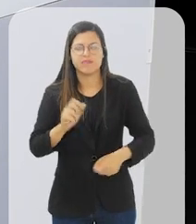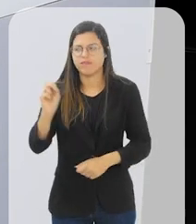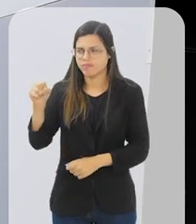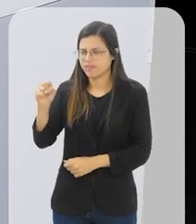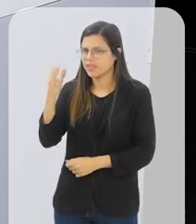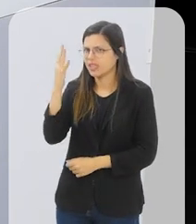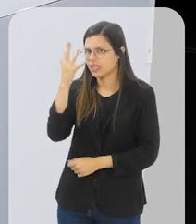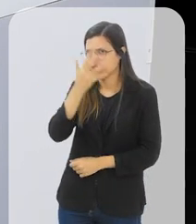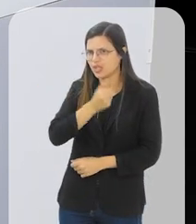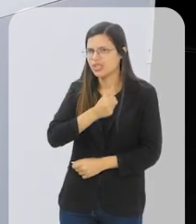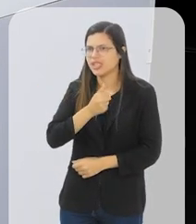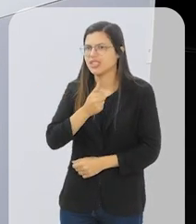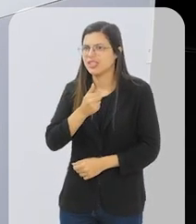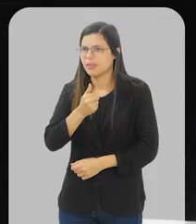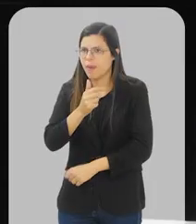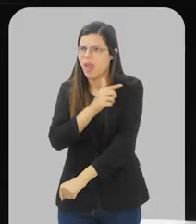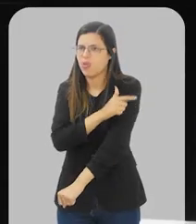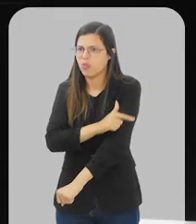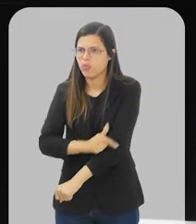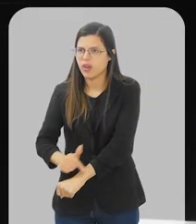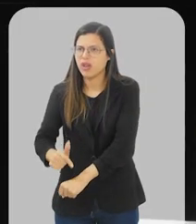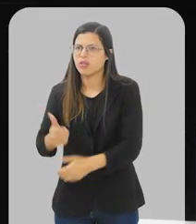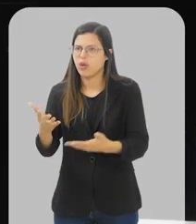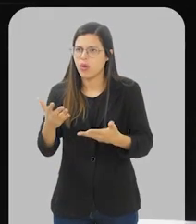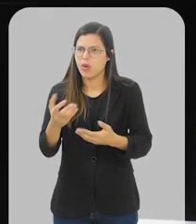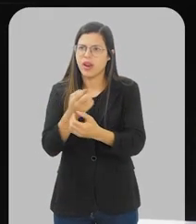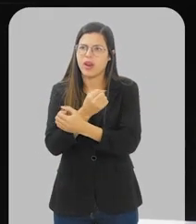uma simpatia. Quero deixar aqui